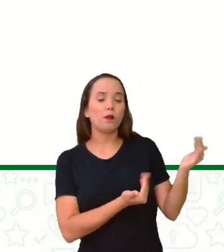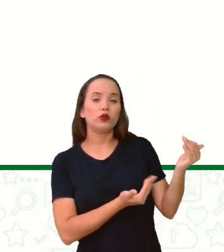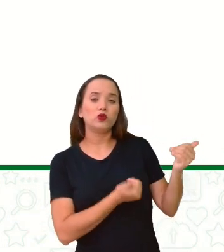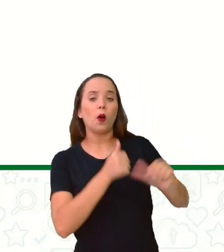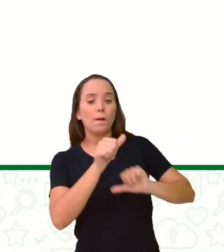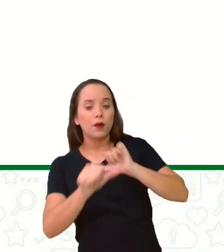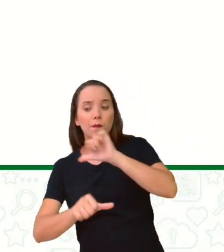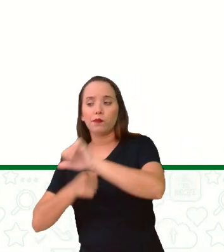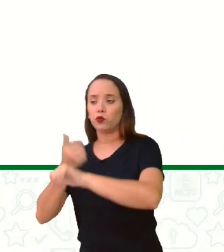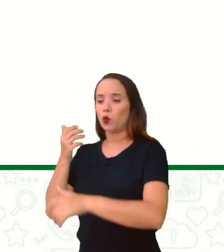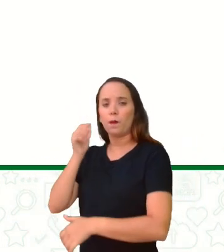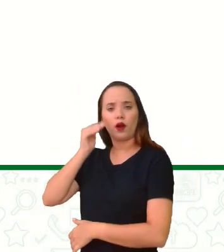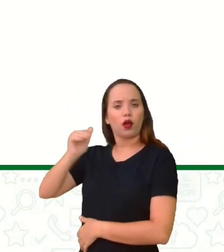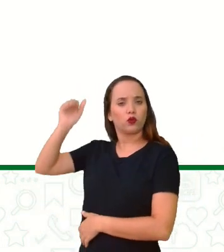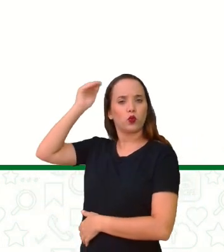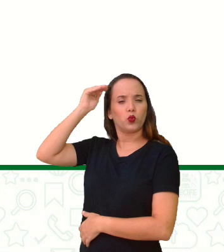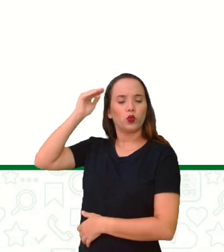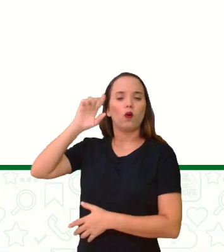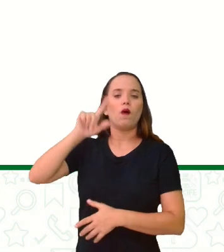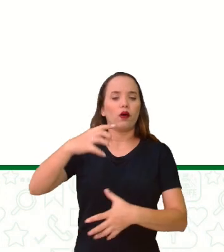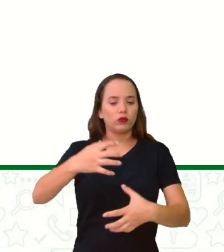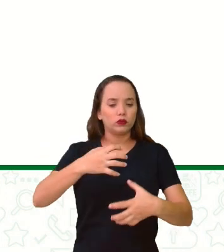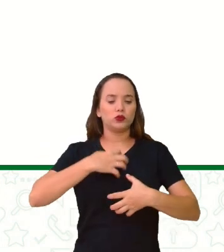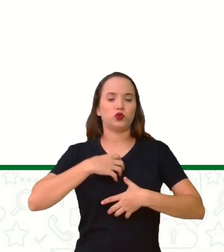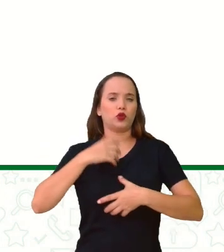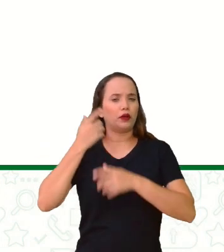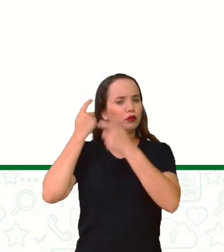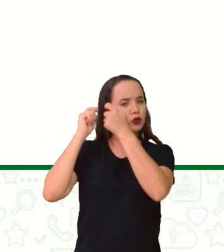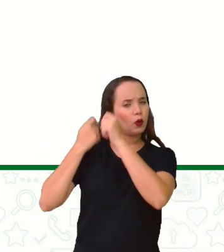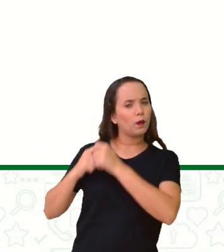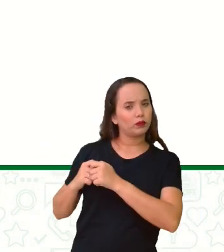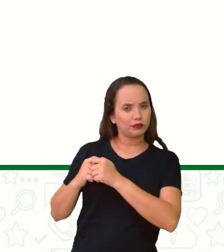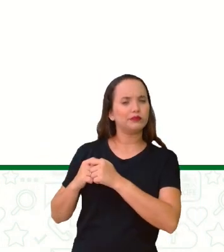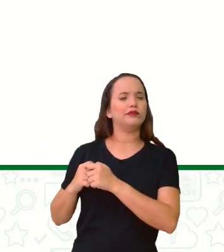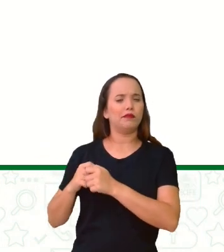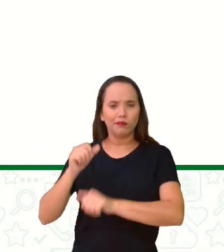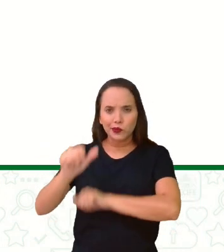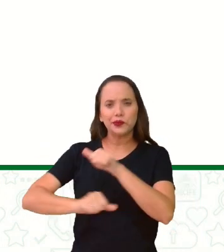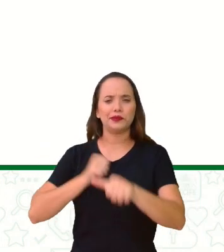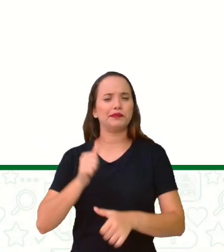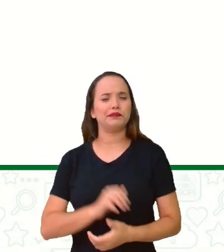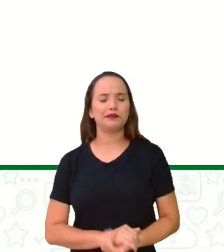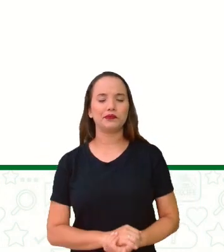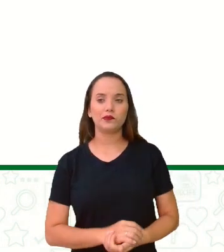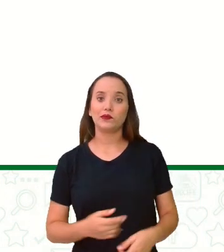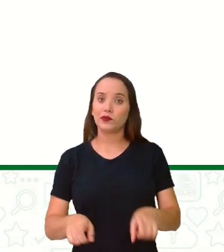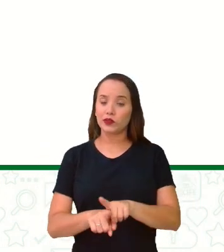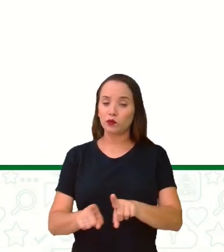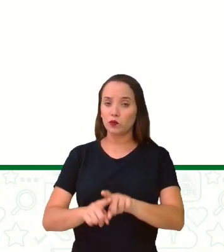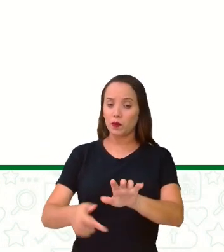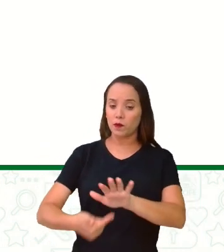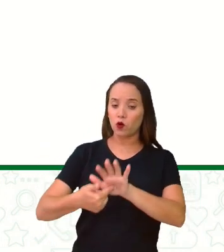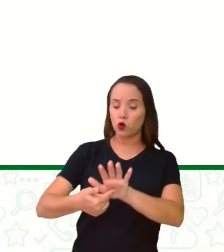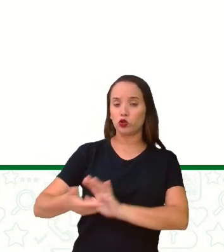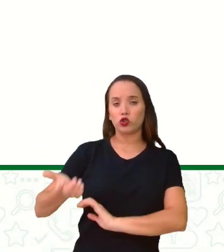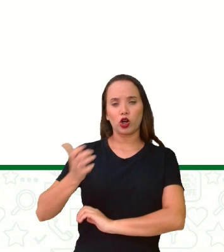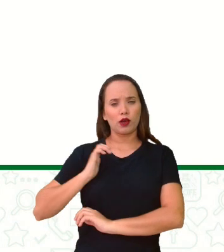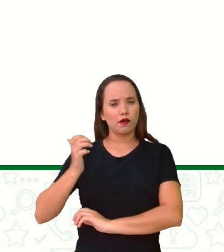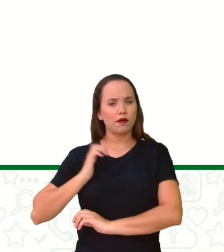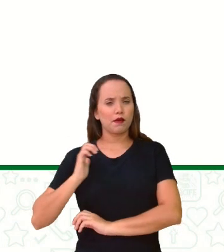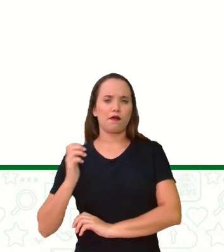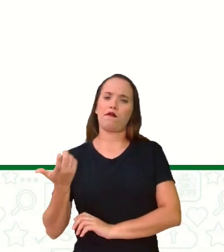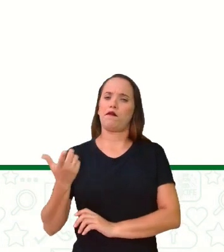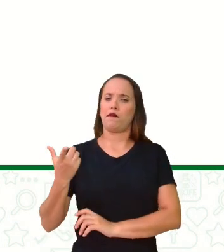de se pentear muda. Vê que interessante. A riqueza, o poder, a religião